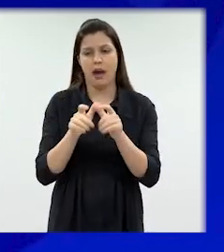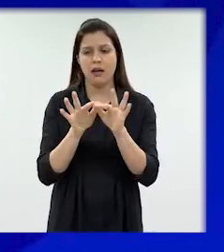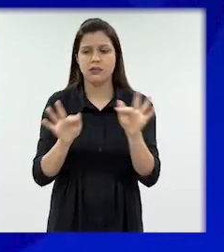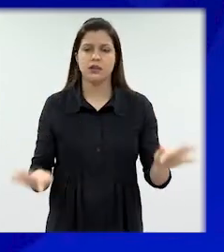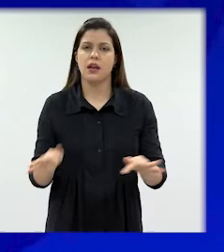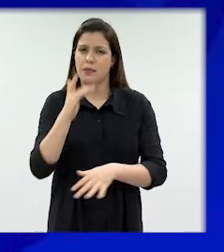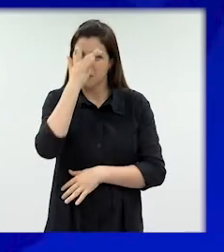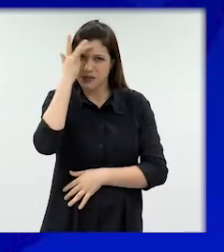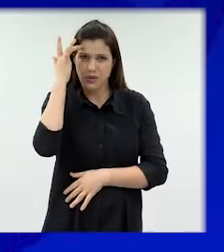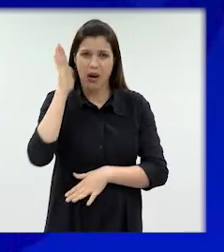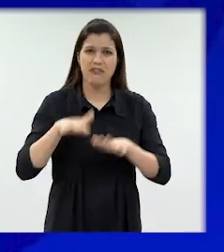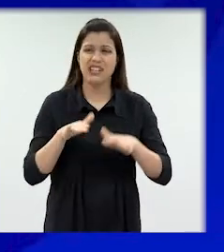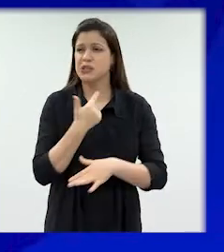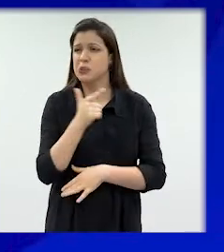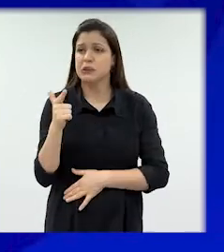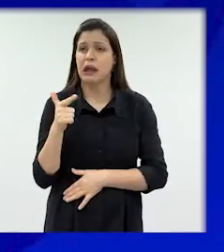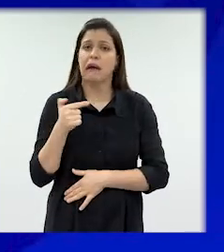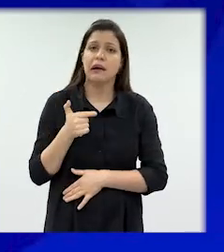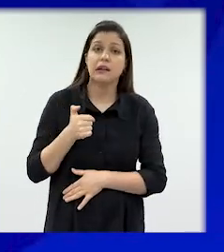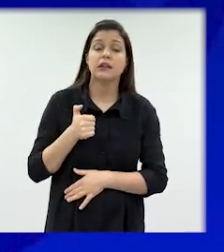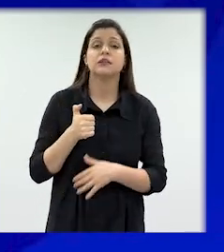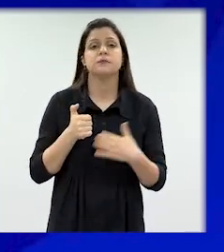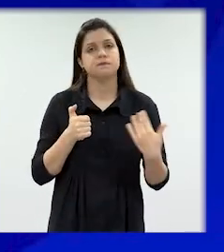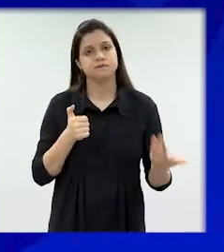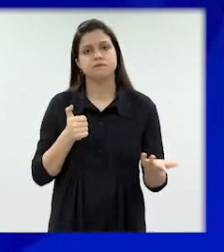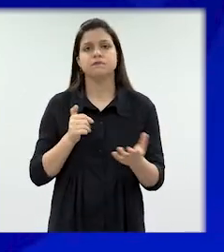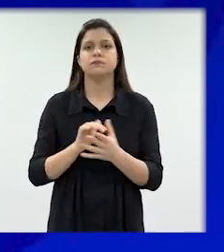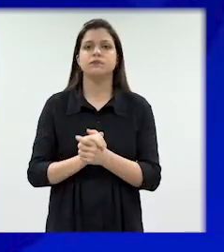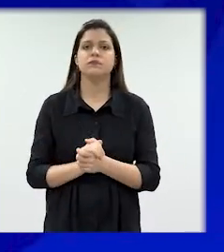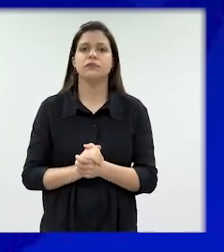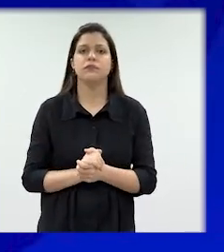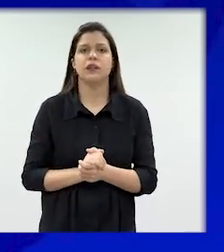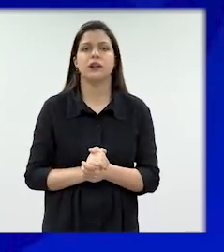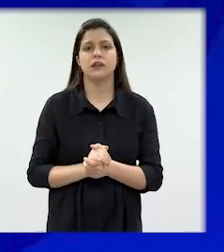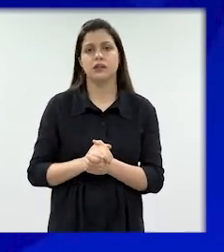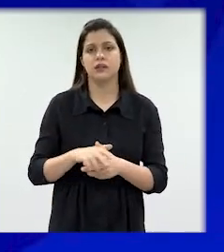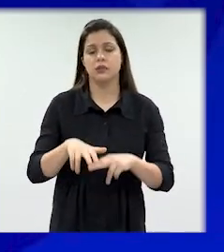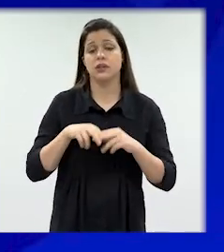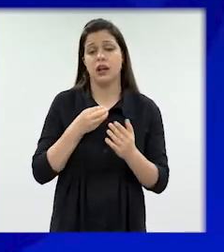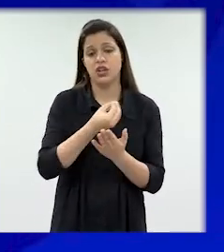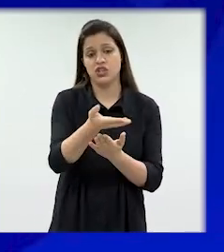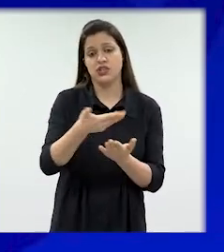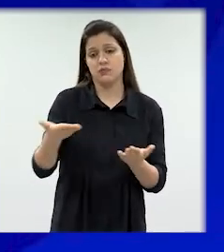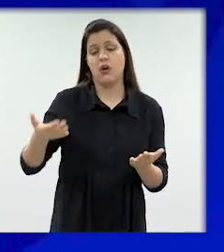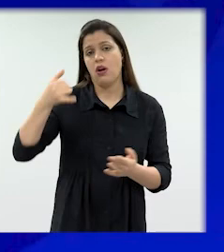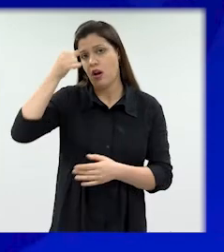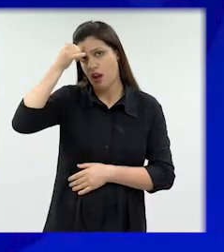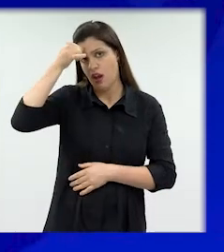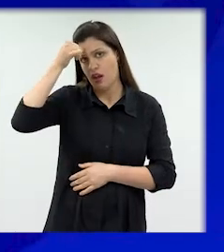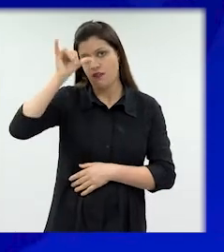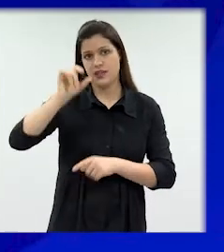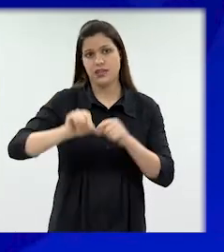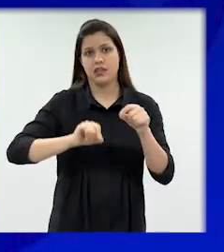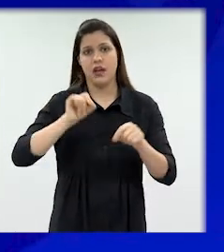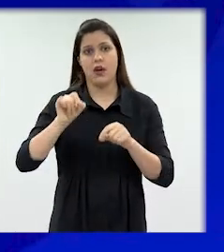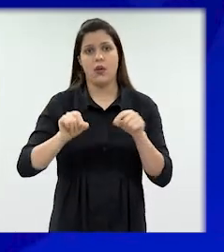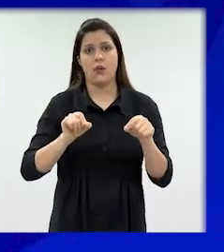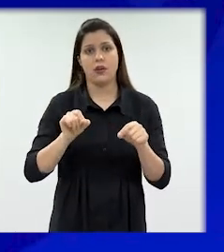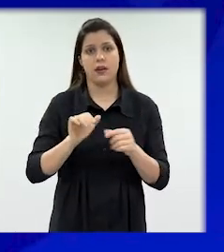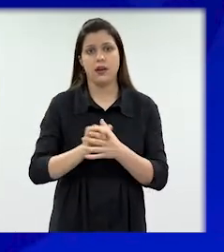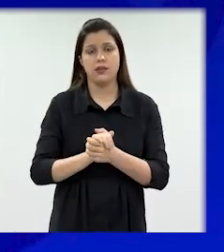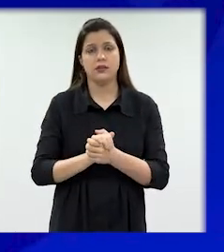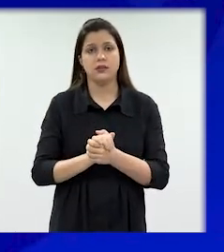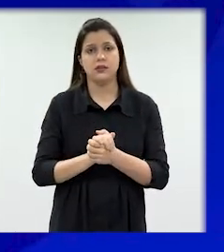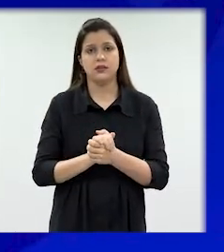humildes, onde a pessoa possa ter dificuldade para conseguir uma caneta, e ser feita a distribuição para evitar ao máximo a utilização do